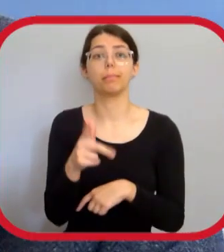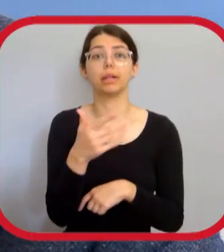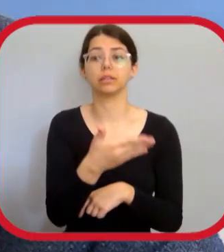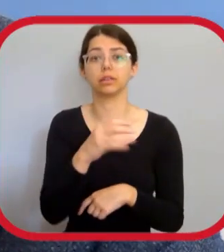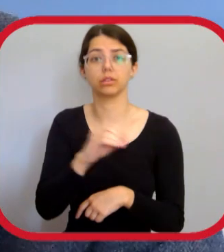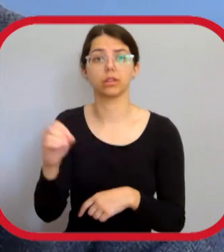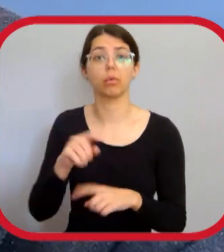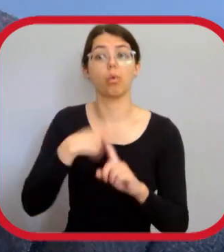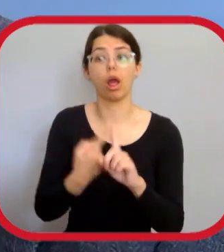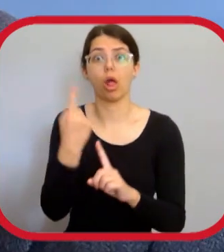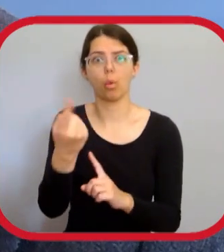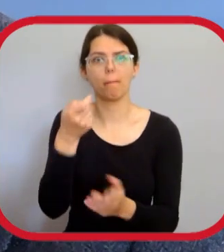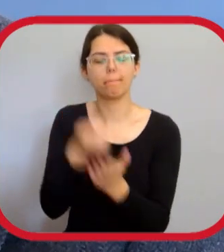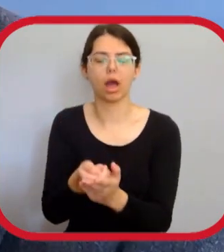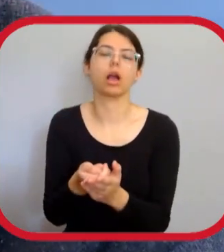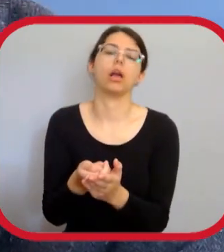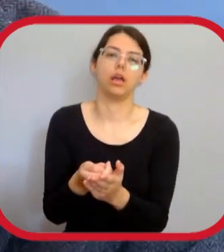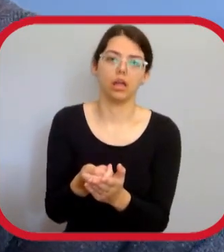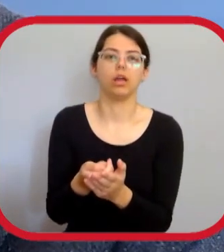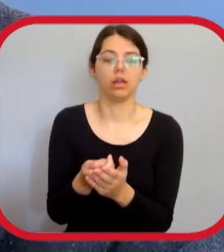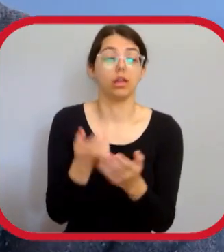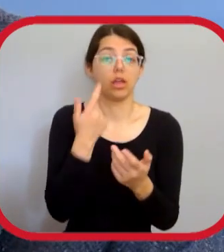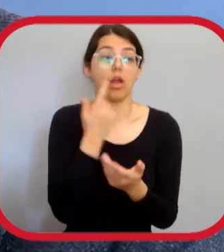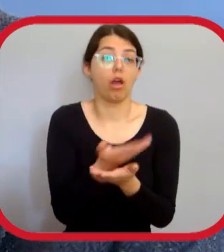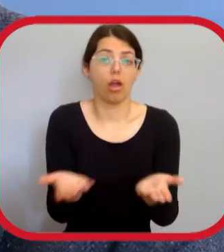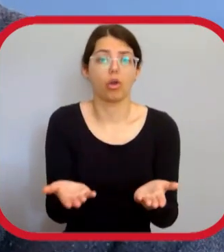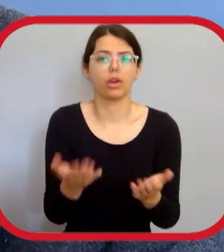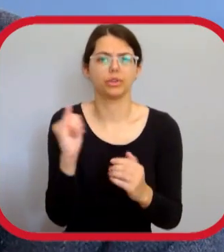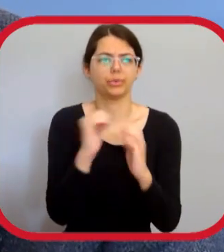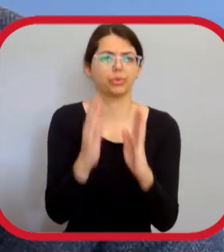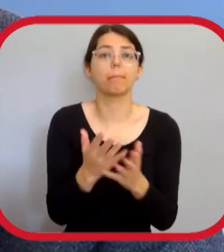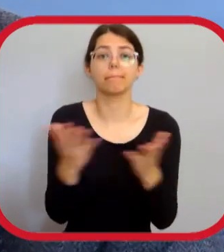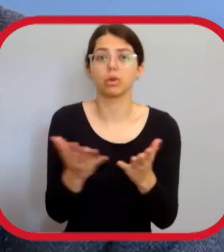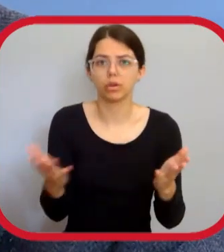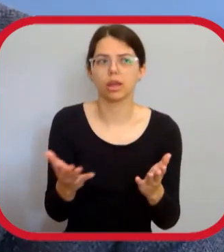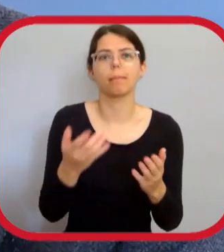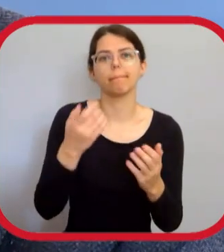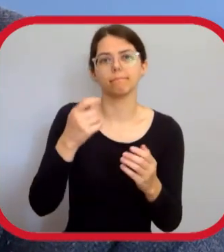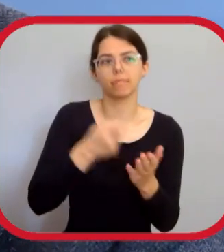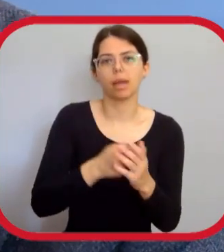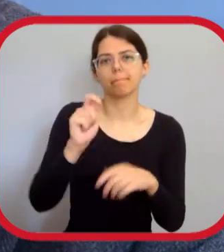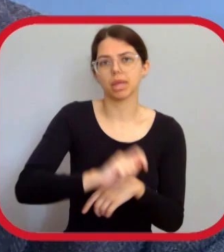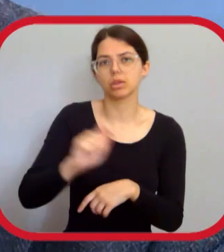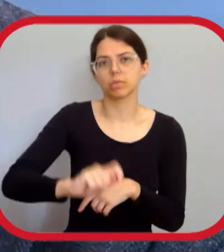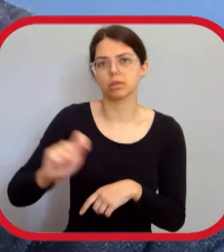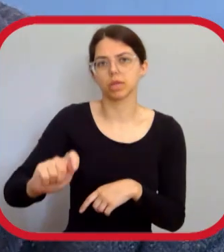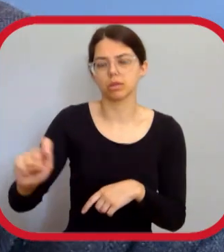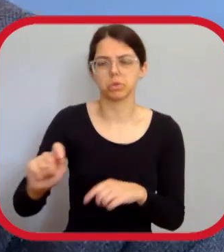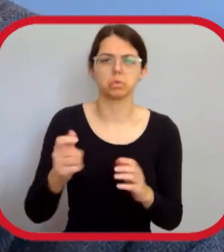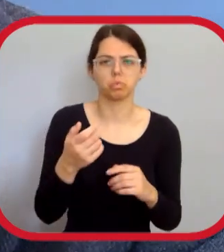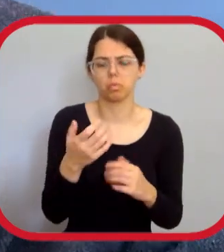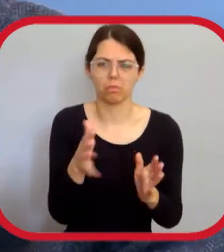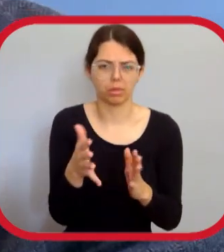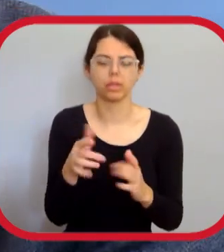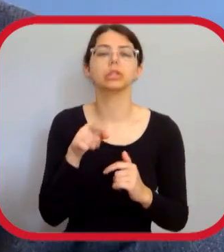1.000 e pouco por ano, e vendo como está agora, neste momento, na maioria das instituições, o pagamento até faseado, quase que